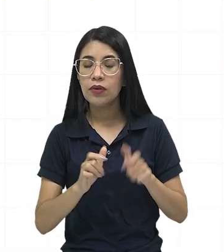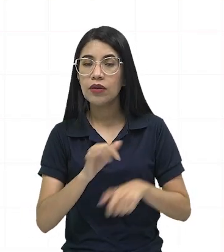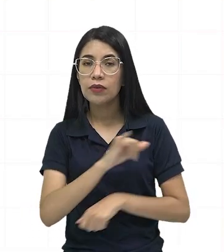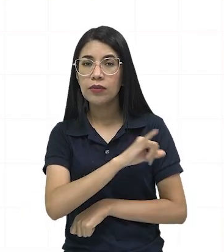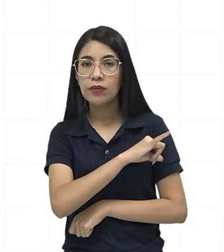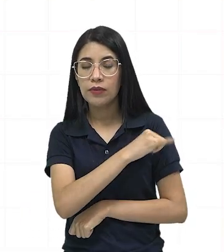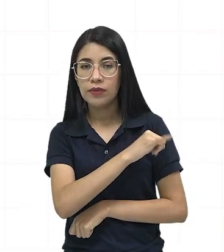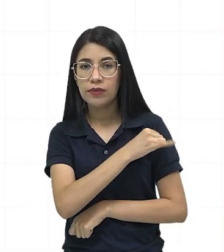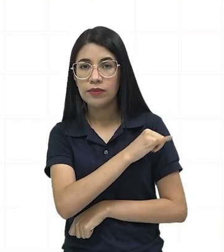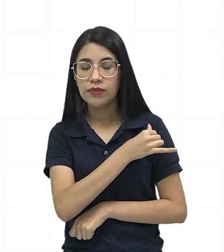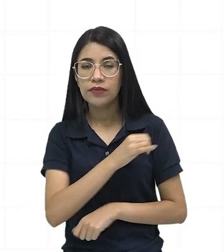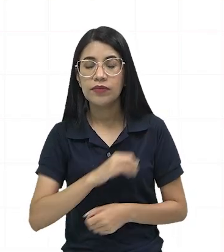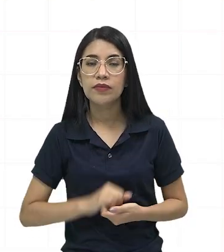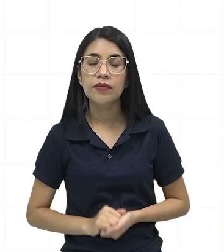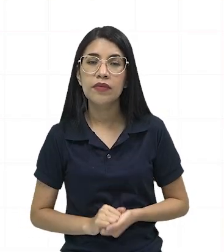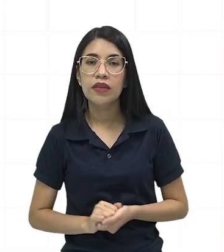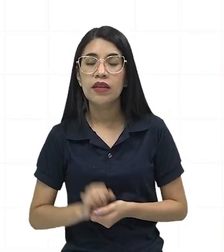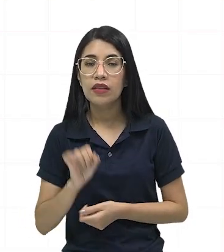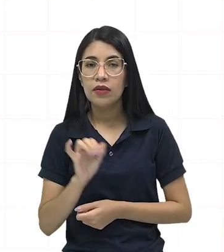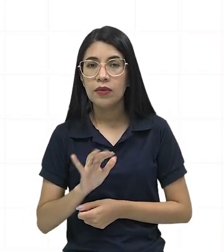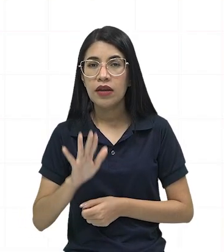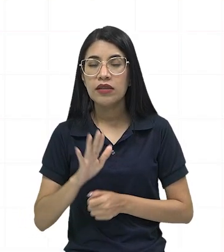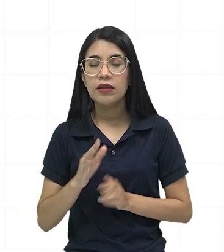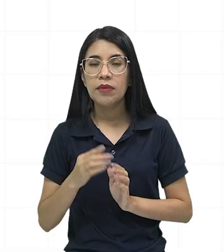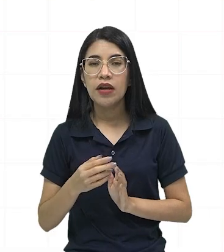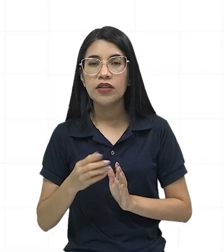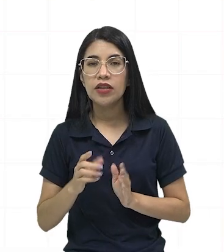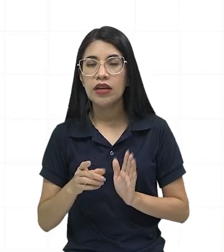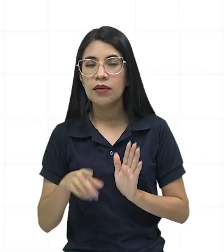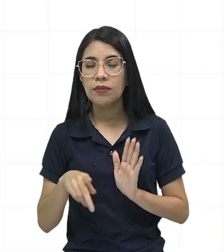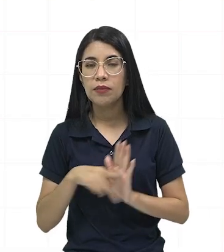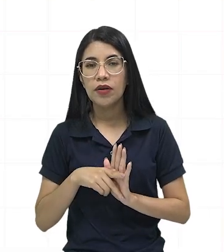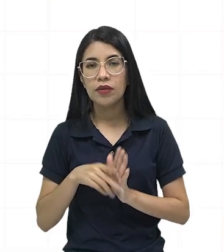Janeiro, né? E aí, essa imagem data de